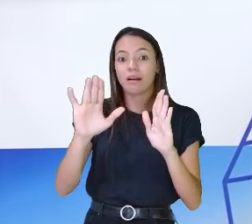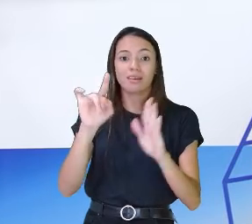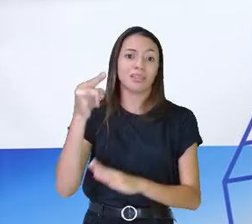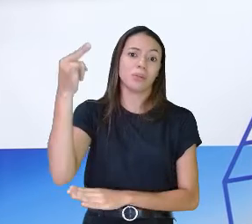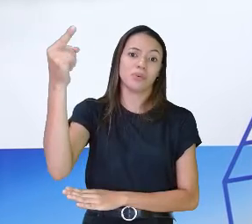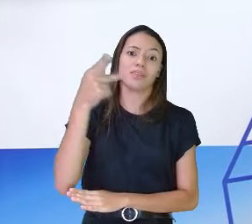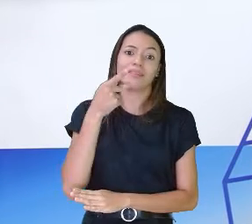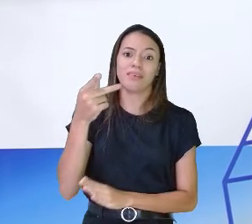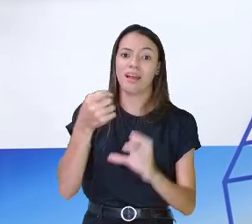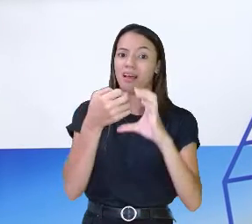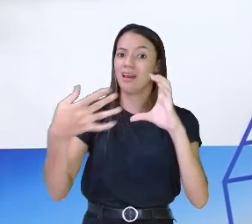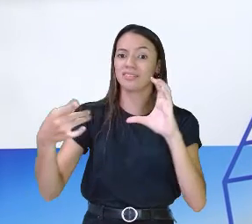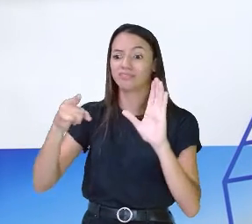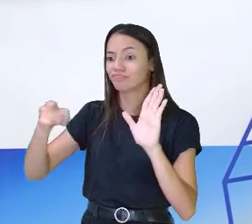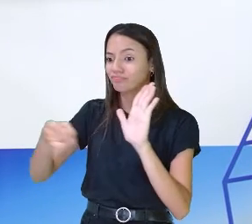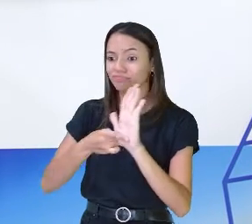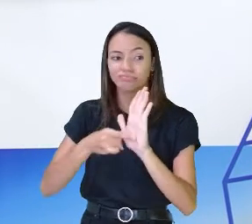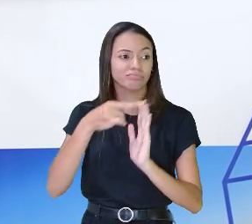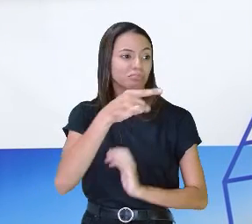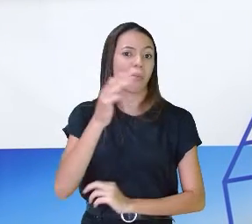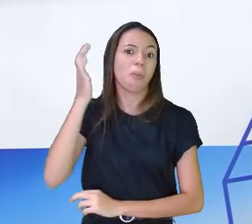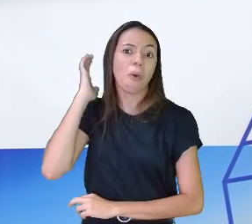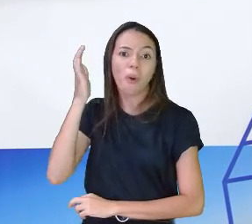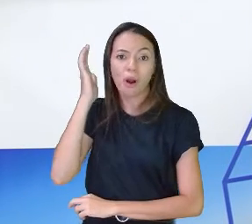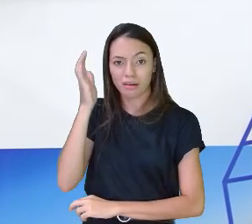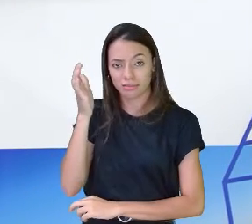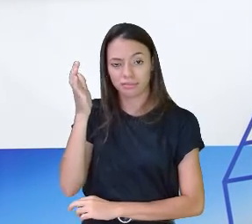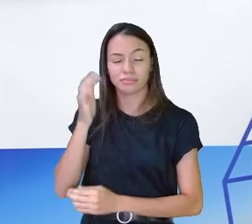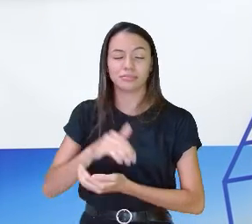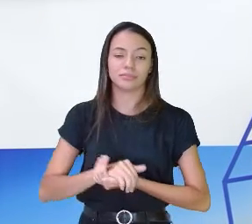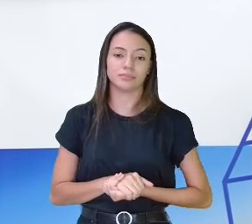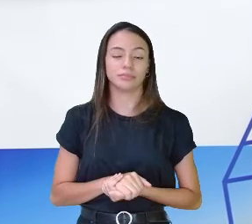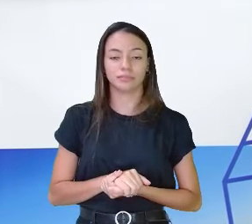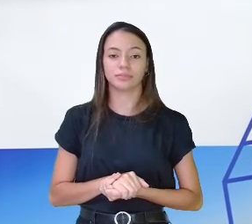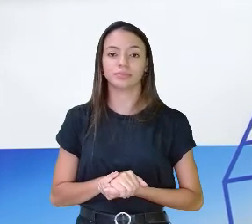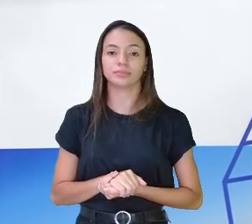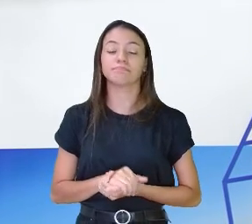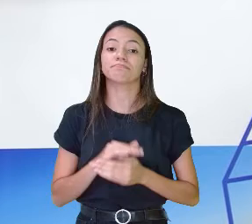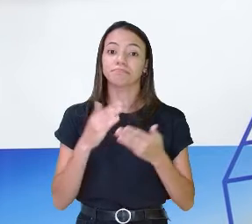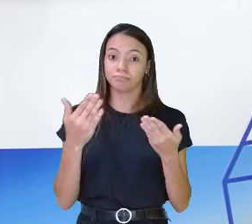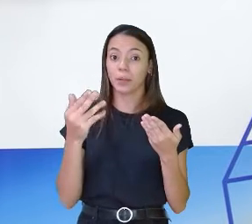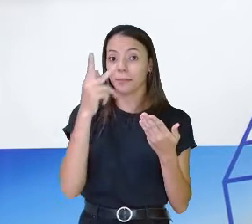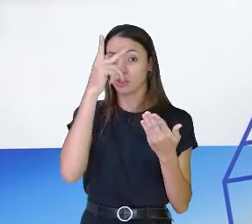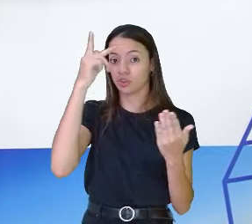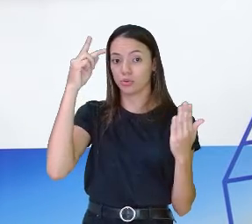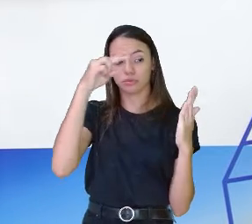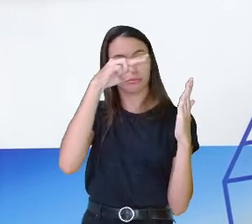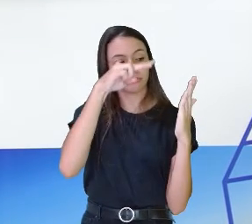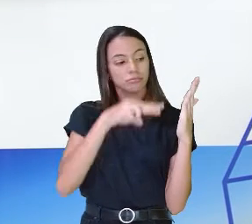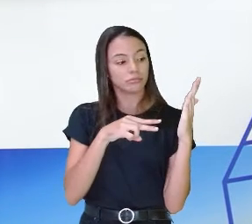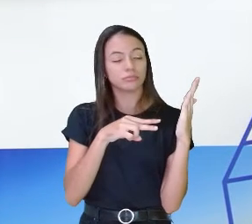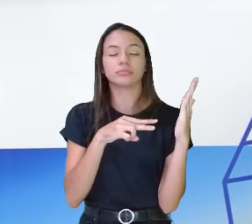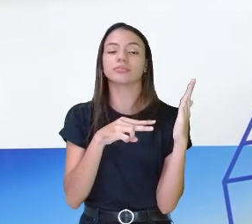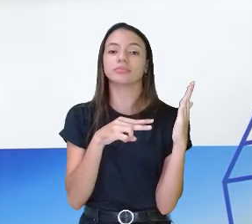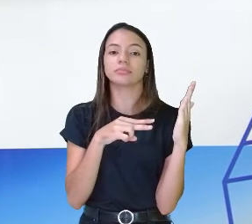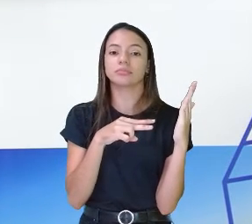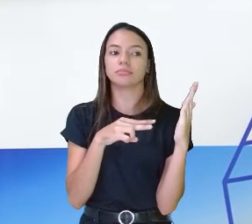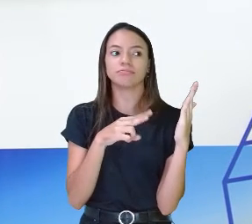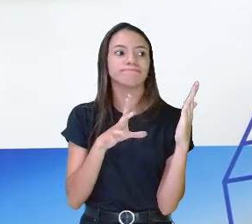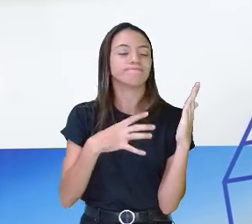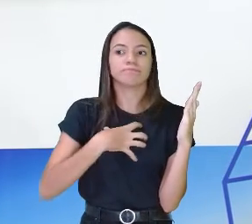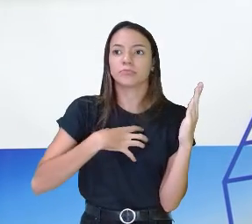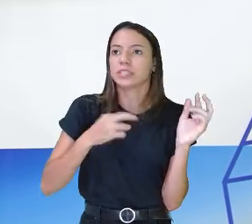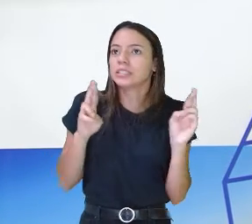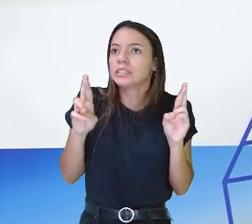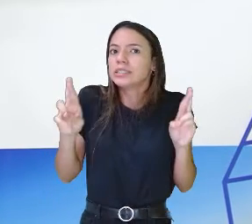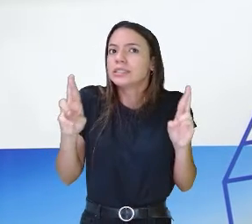falta de inteligência. E para completar, aí o leitor, ele cria uma expectativa